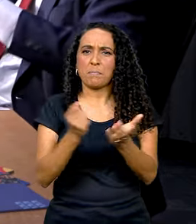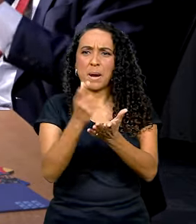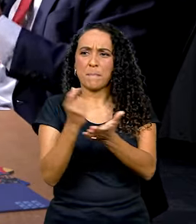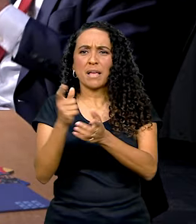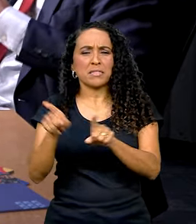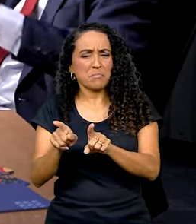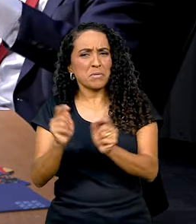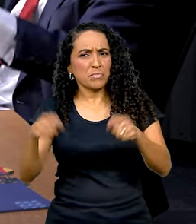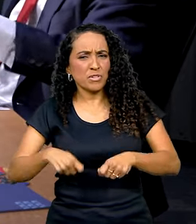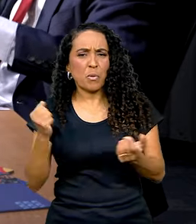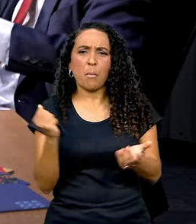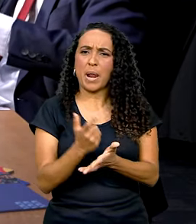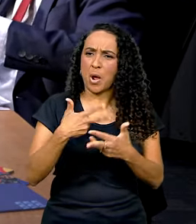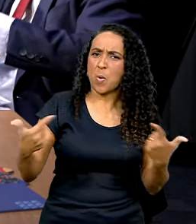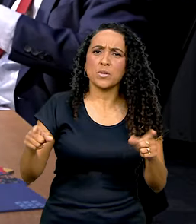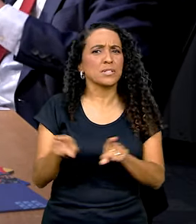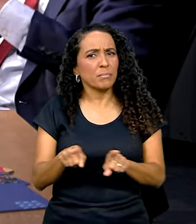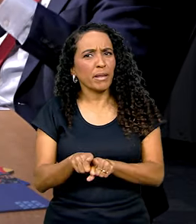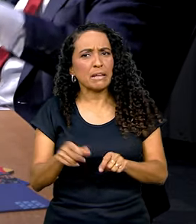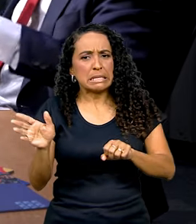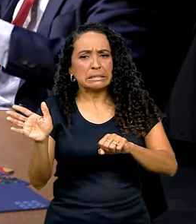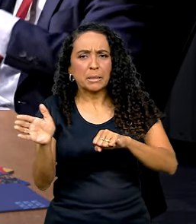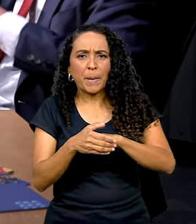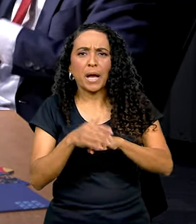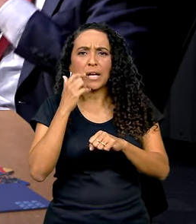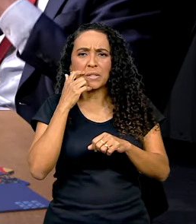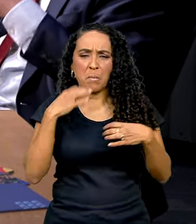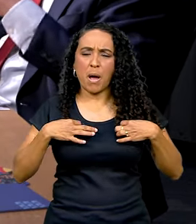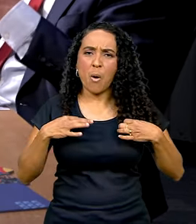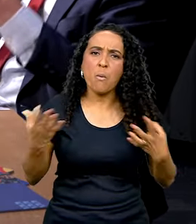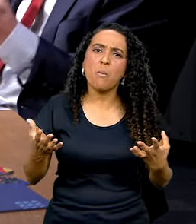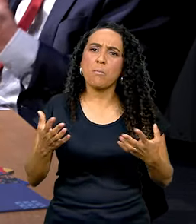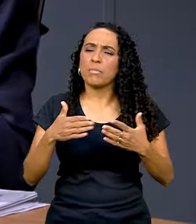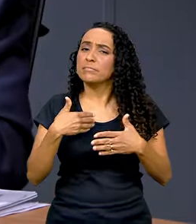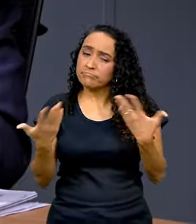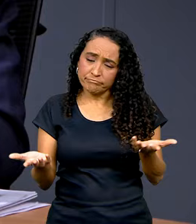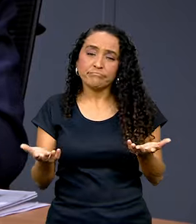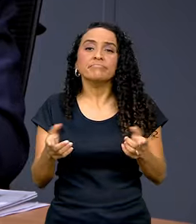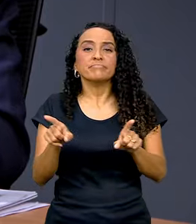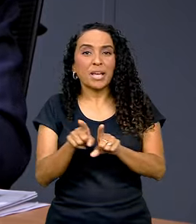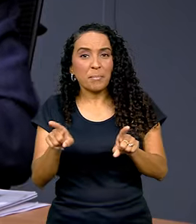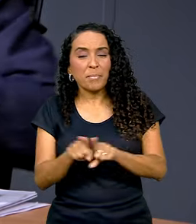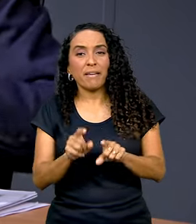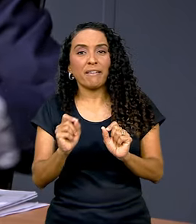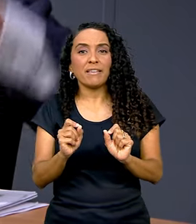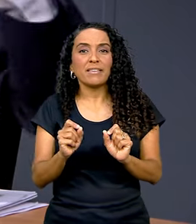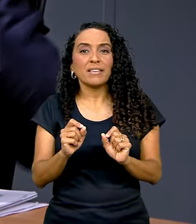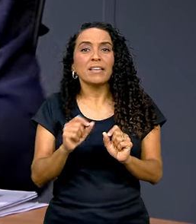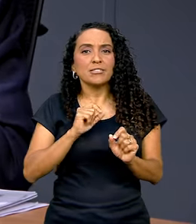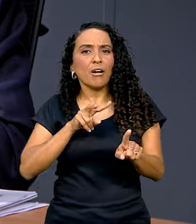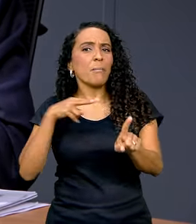mais só poder comer poder comprar ali eh um calçado comprar uma roupa enfim e ainda